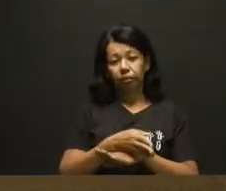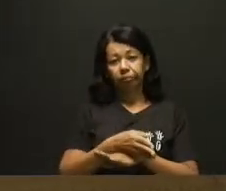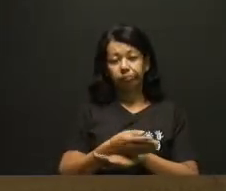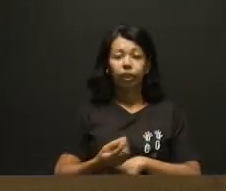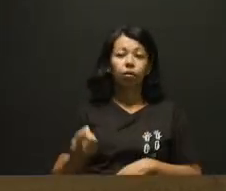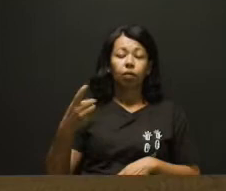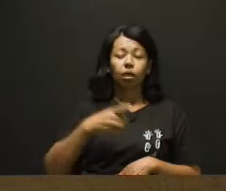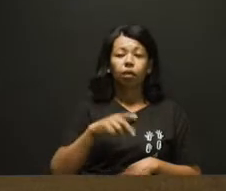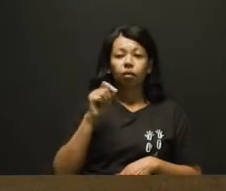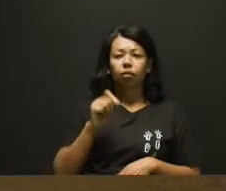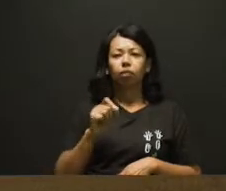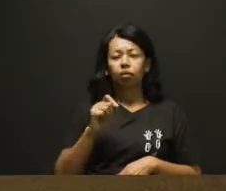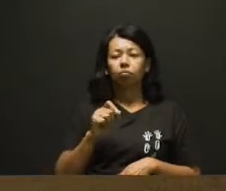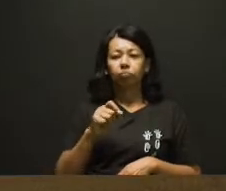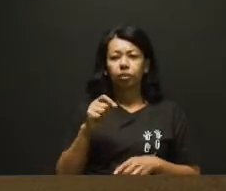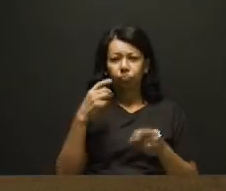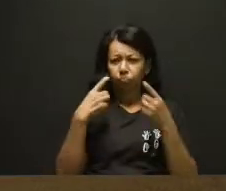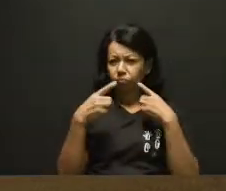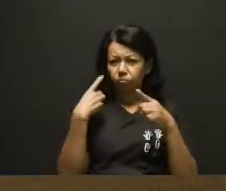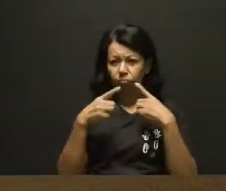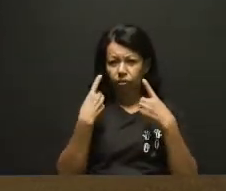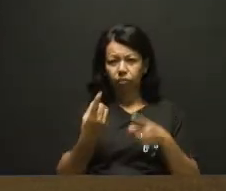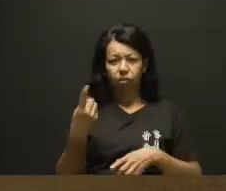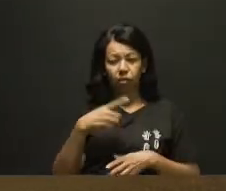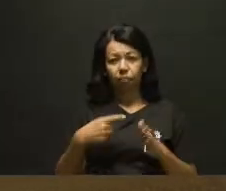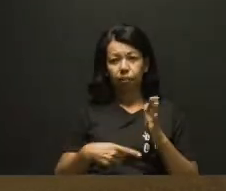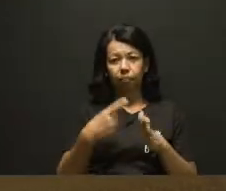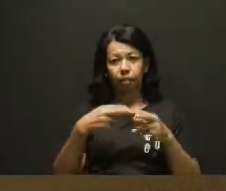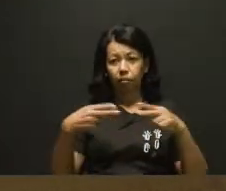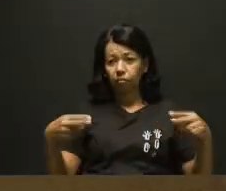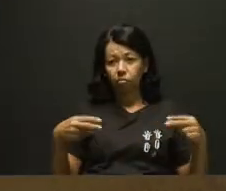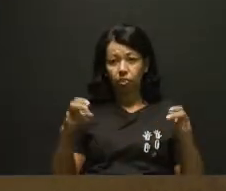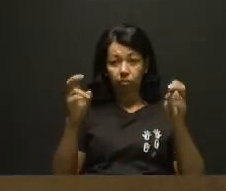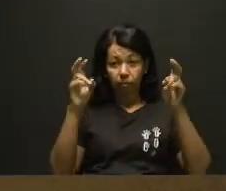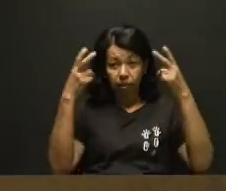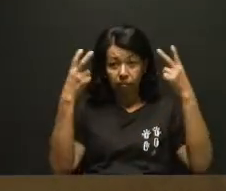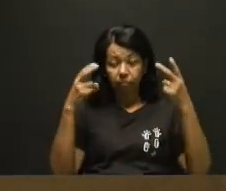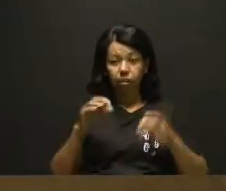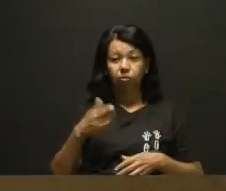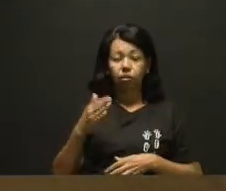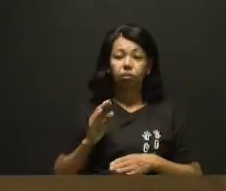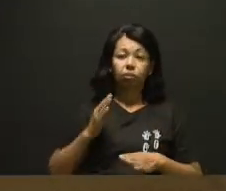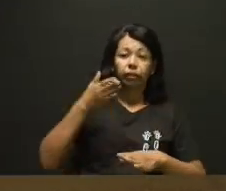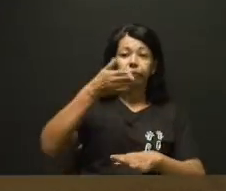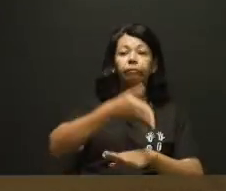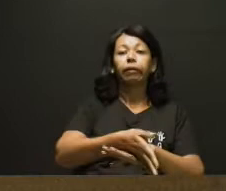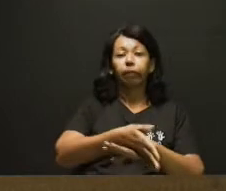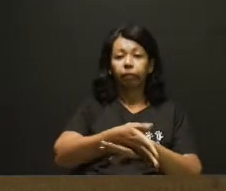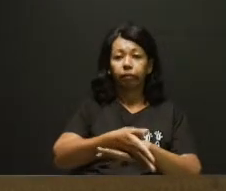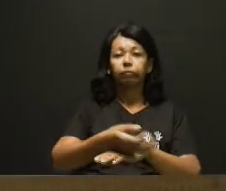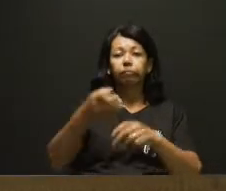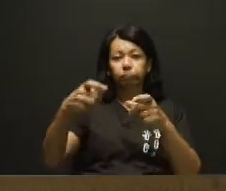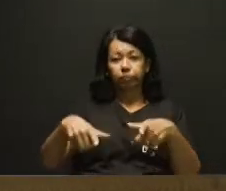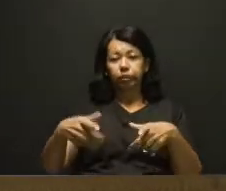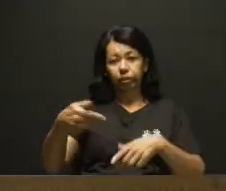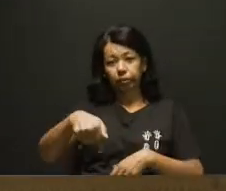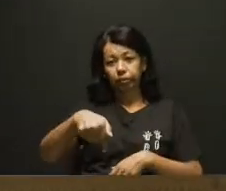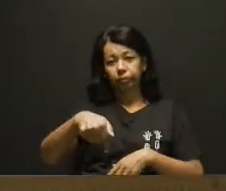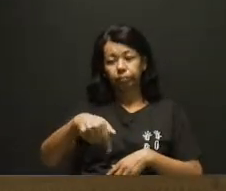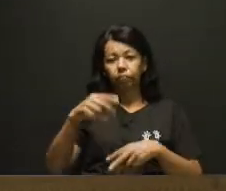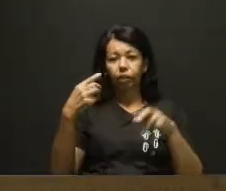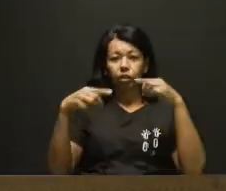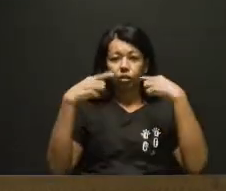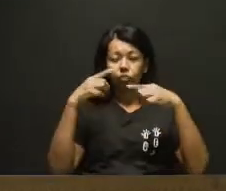já uma uma cobrança é e foi a primeira coisa que eu percebi quando quando adentrei ao recinto quando se